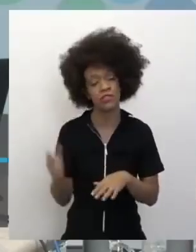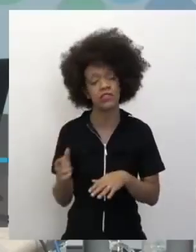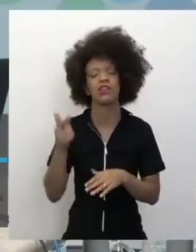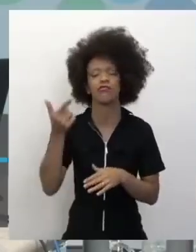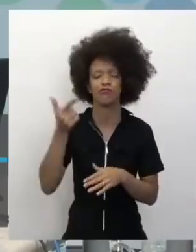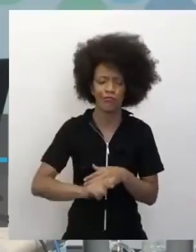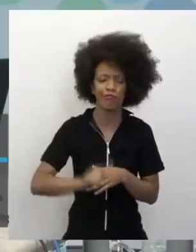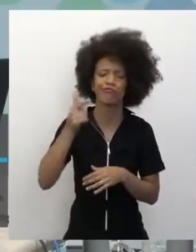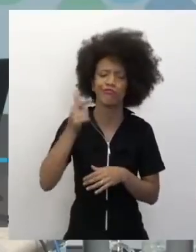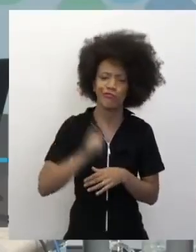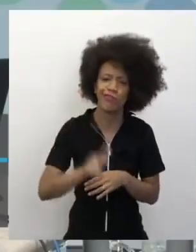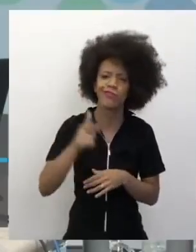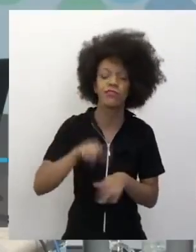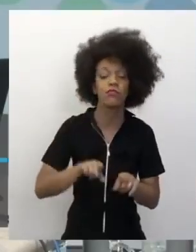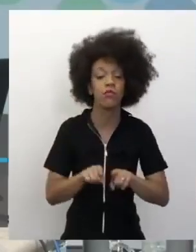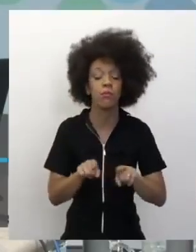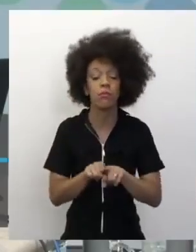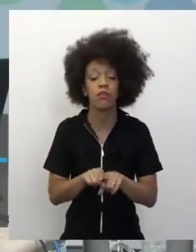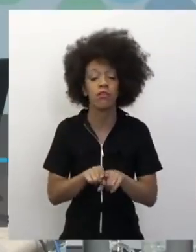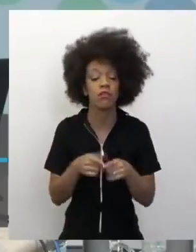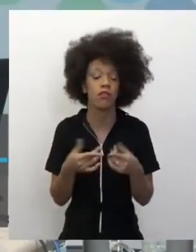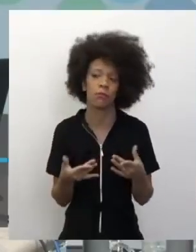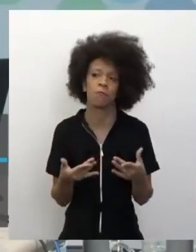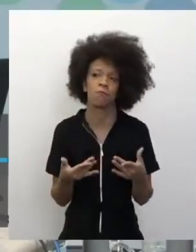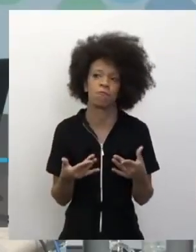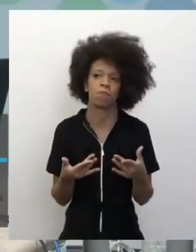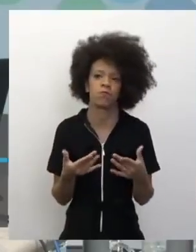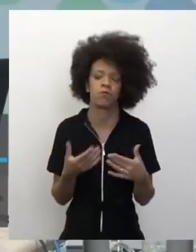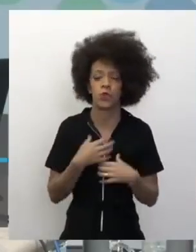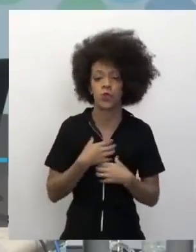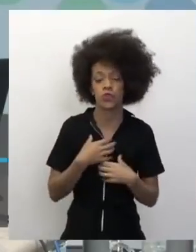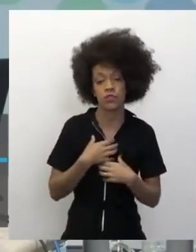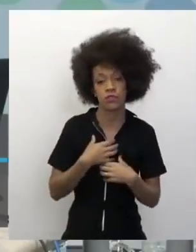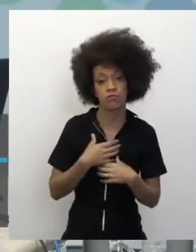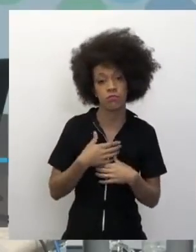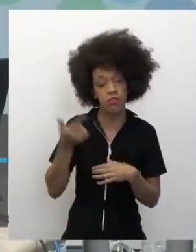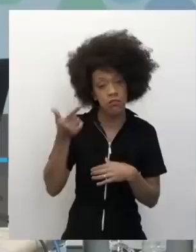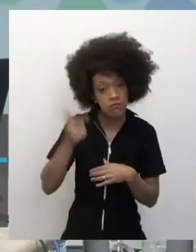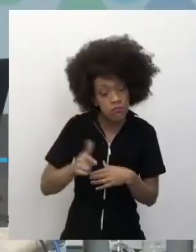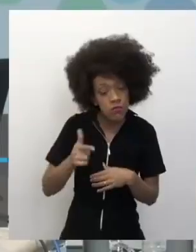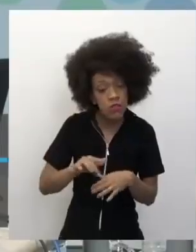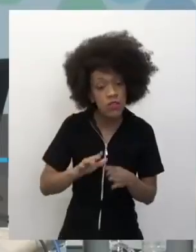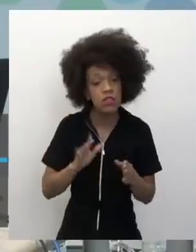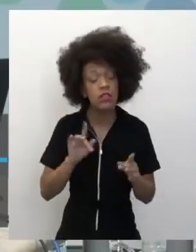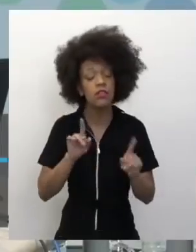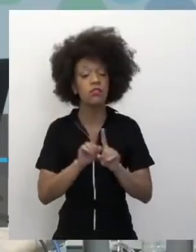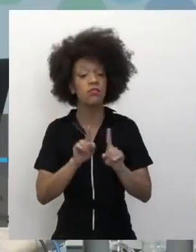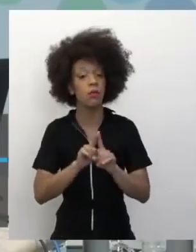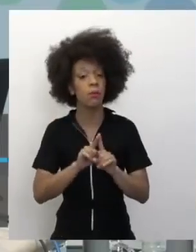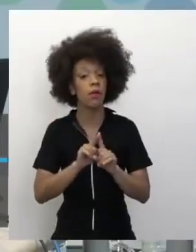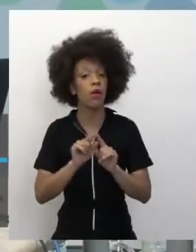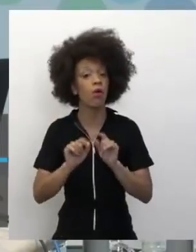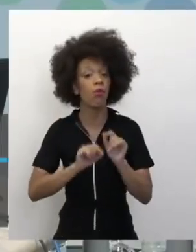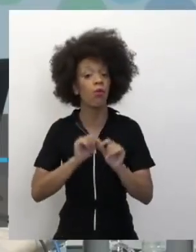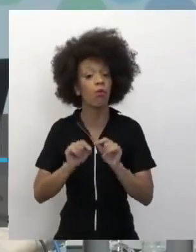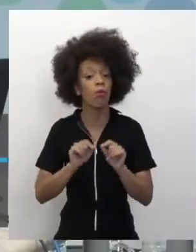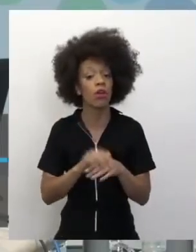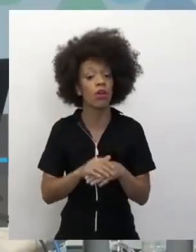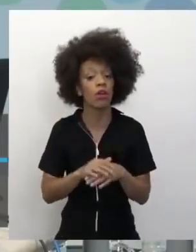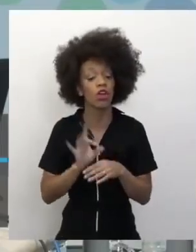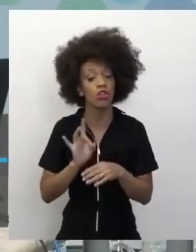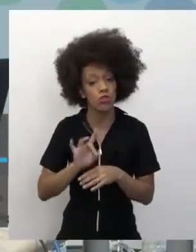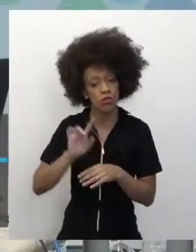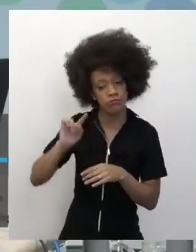repetitivo, também dá essa sensação de rotina. E obedecer também, apesar de serem só vírgulas